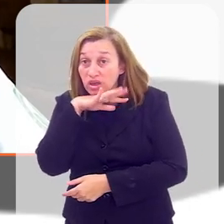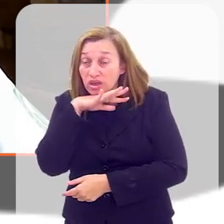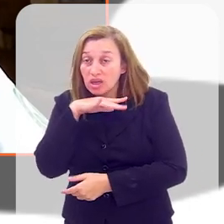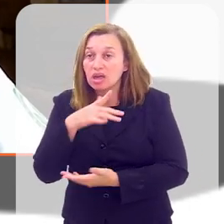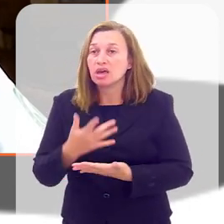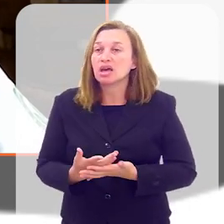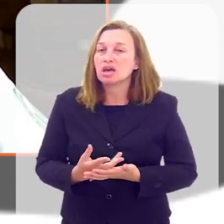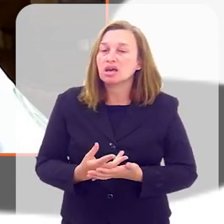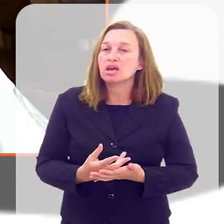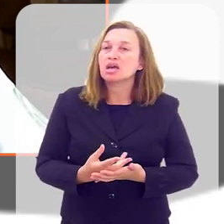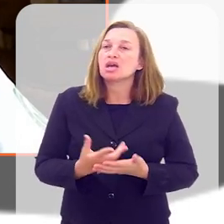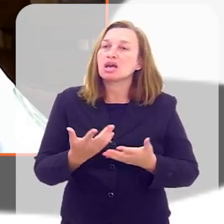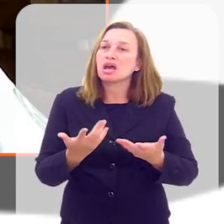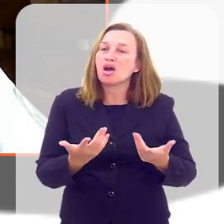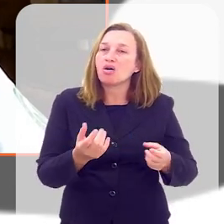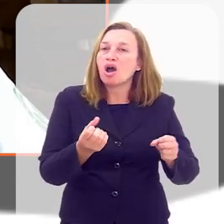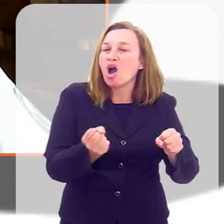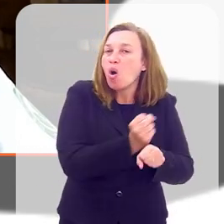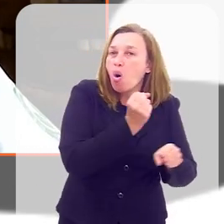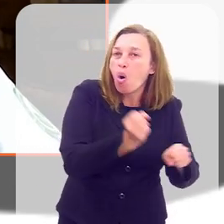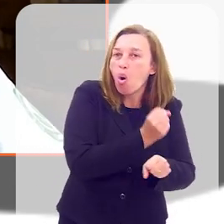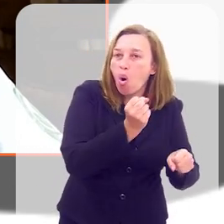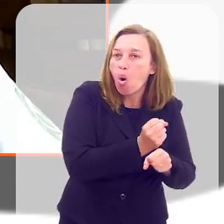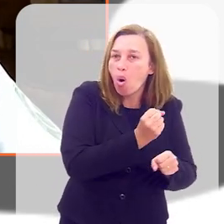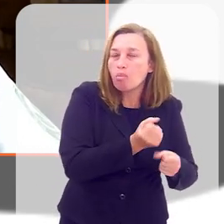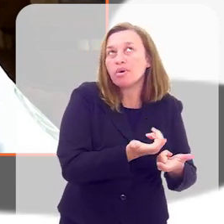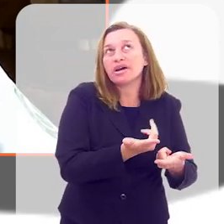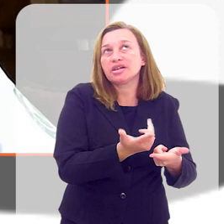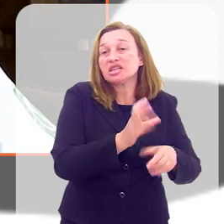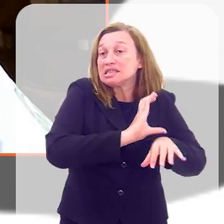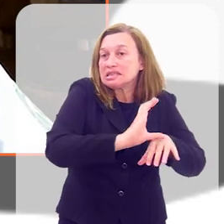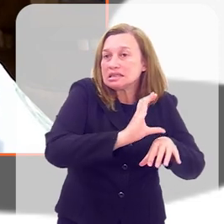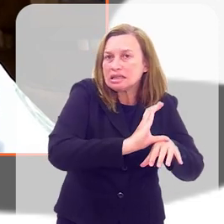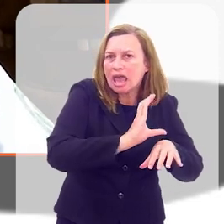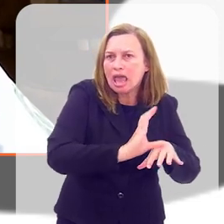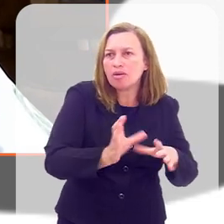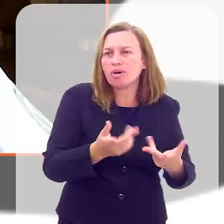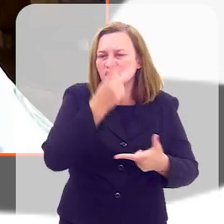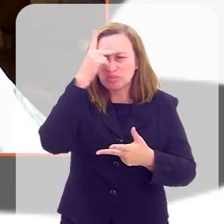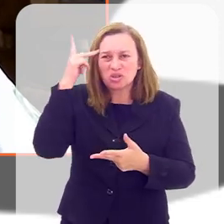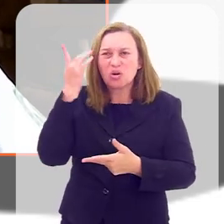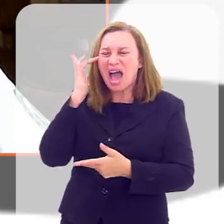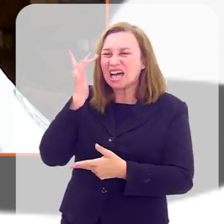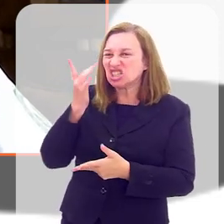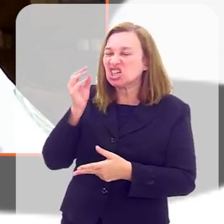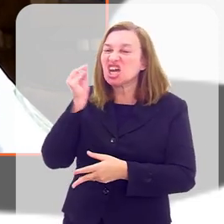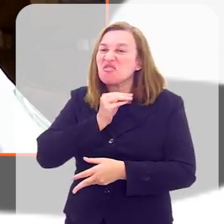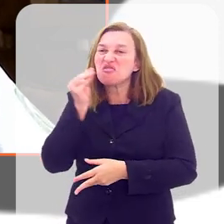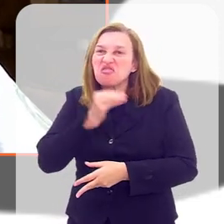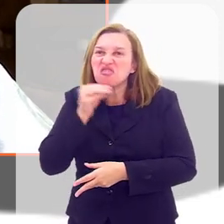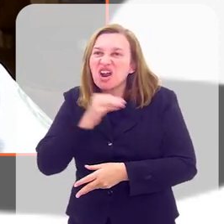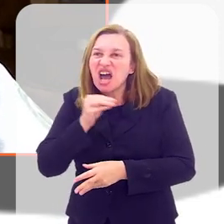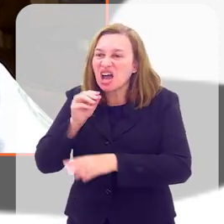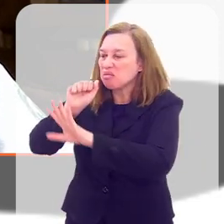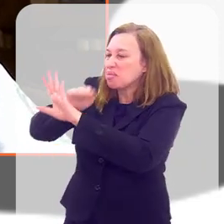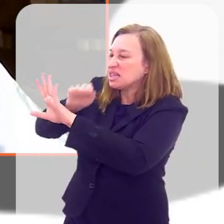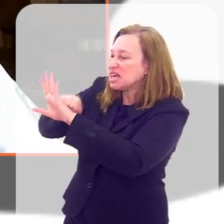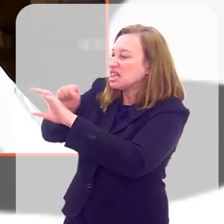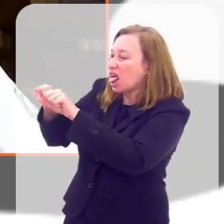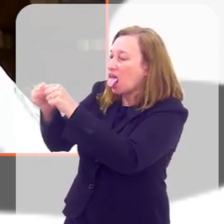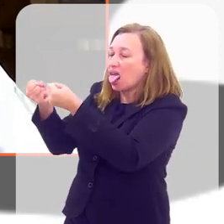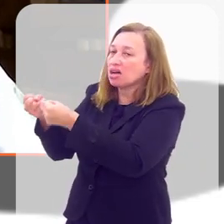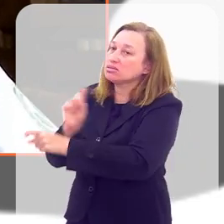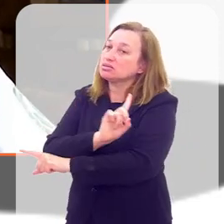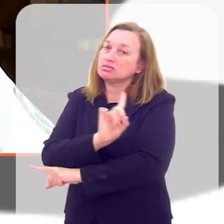construção convencional Porque durante muito tempo a gente percebeu isso as pessoas tinham receio achava que era fraco que tava um batidinhas na parede